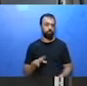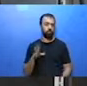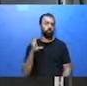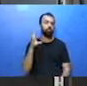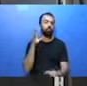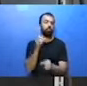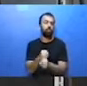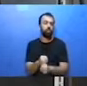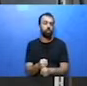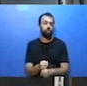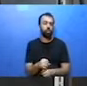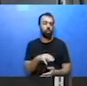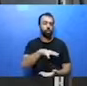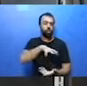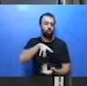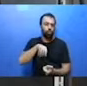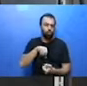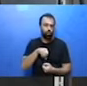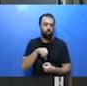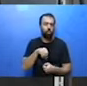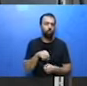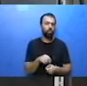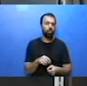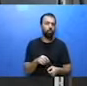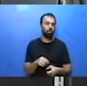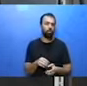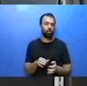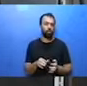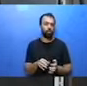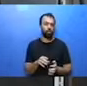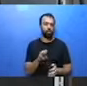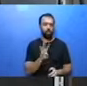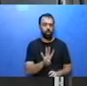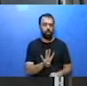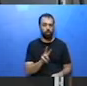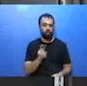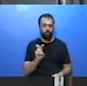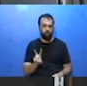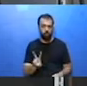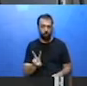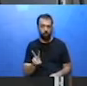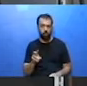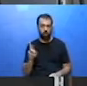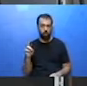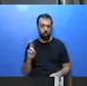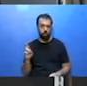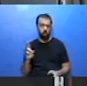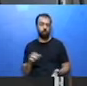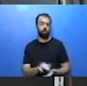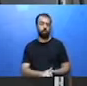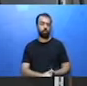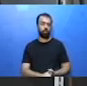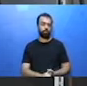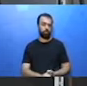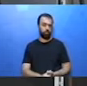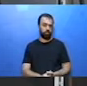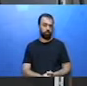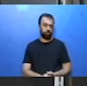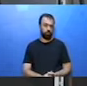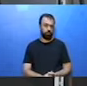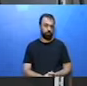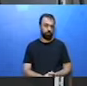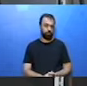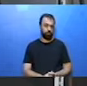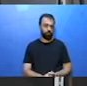o quanto que ele iria gastar para comprar os livros 42 reais tá aí